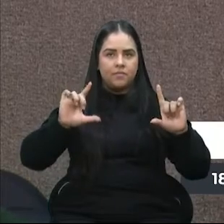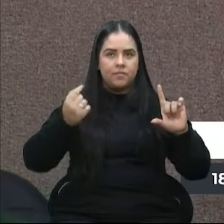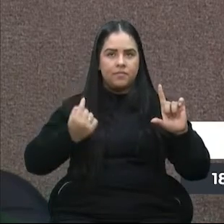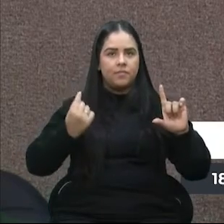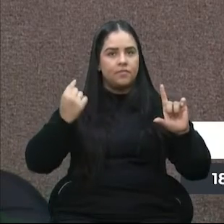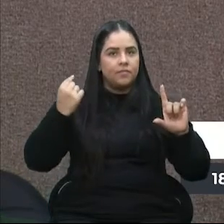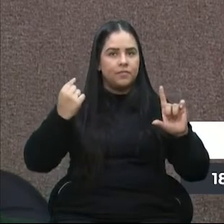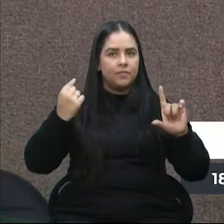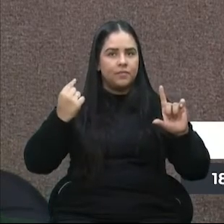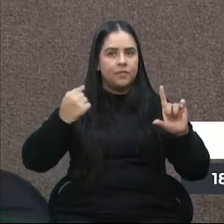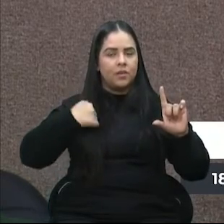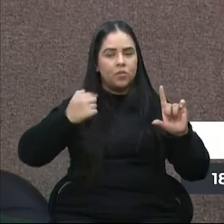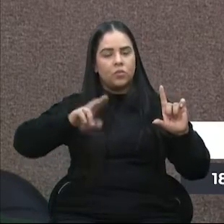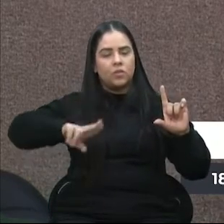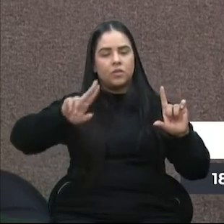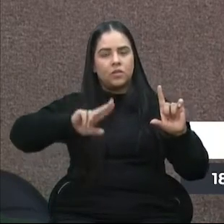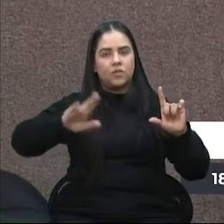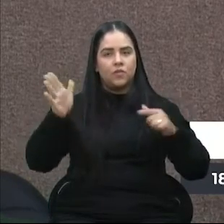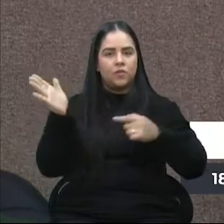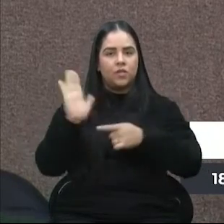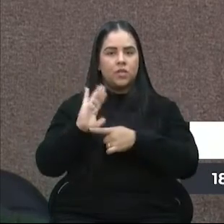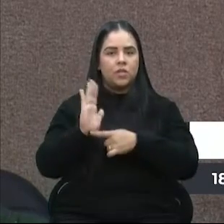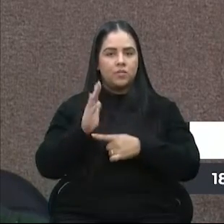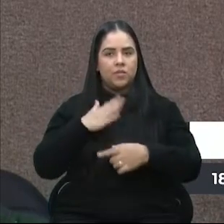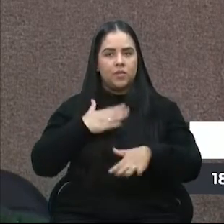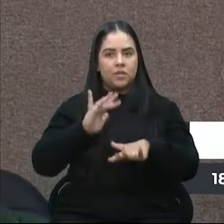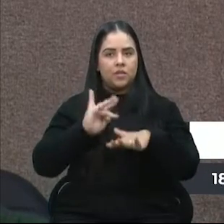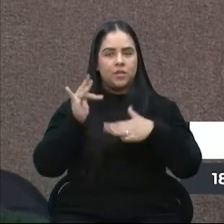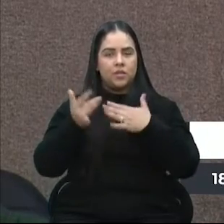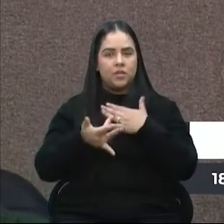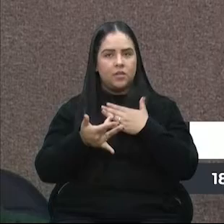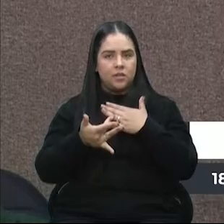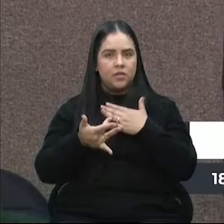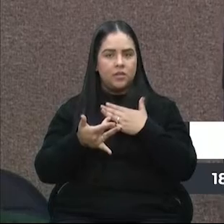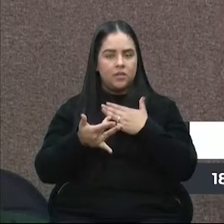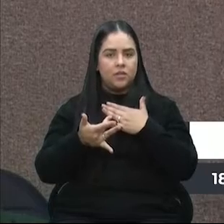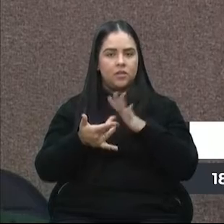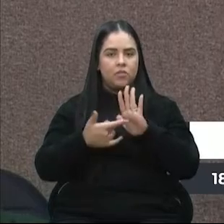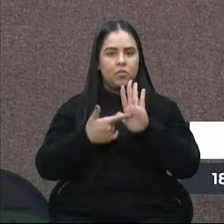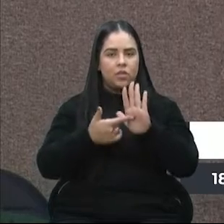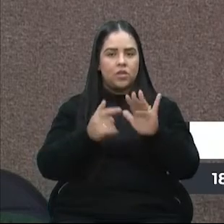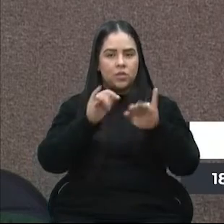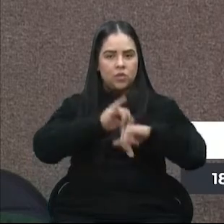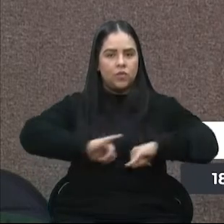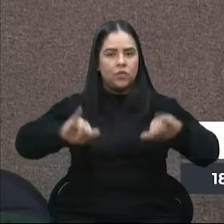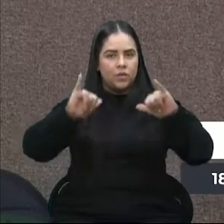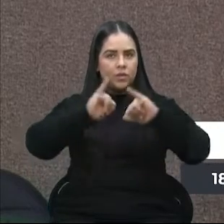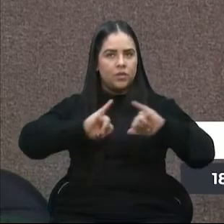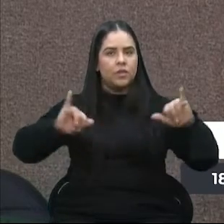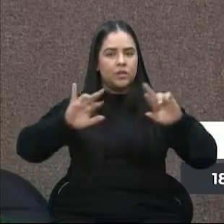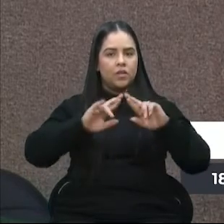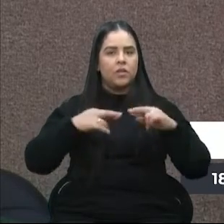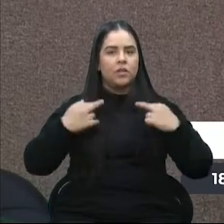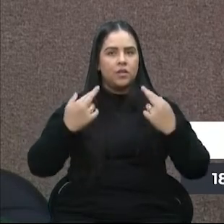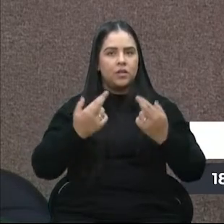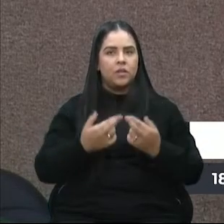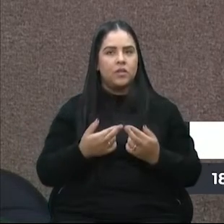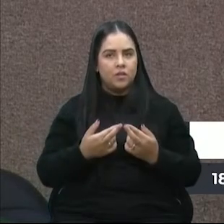que usarei esse vídeo nas minhas redes sociais, para estar divulgando a reunião